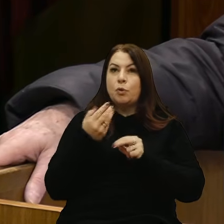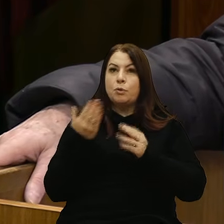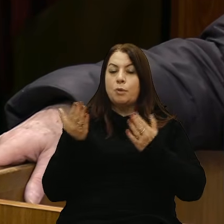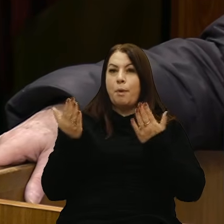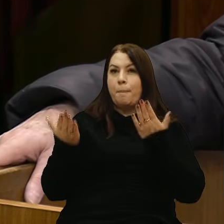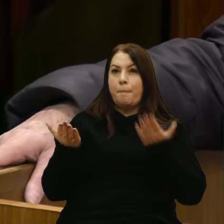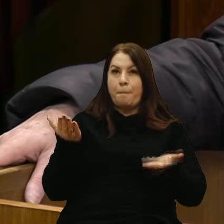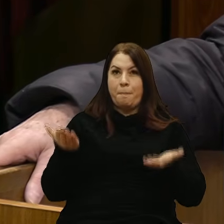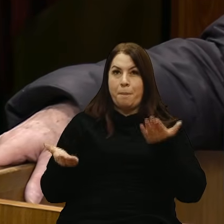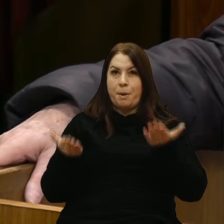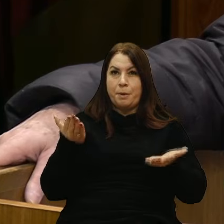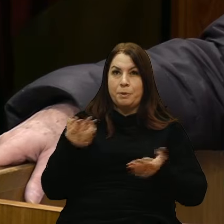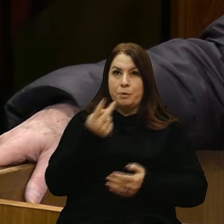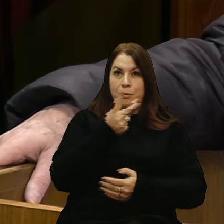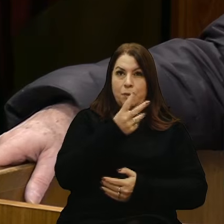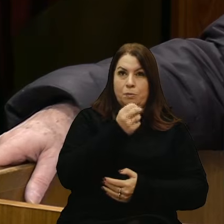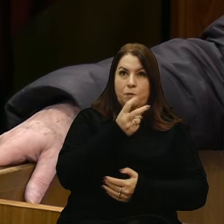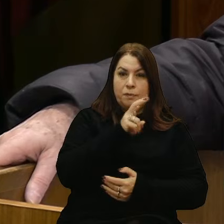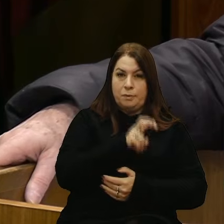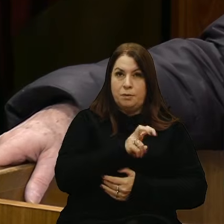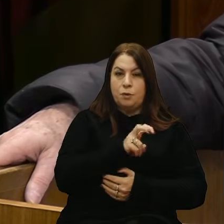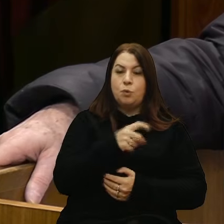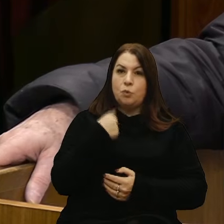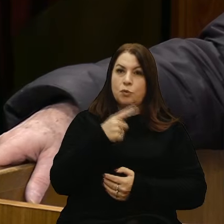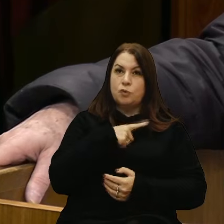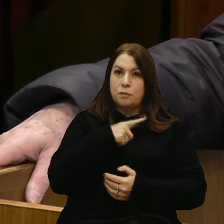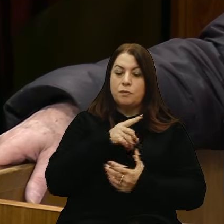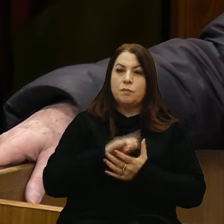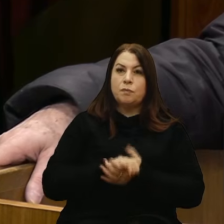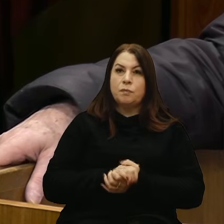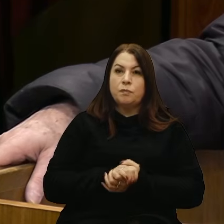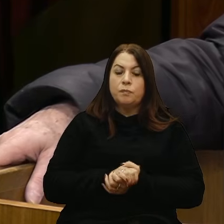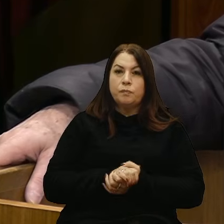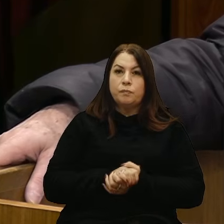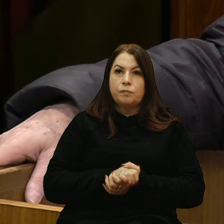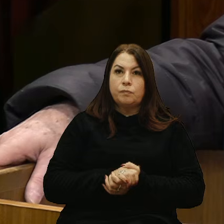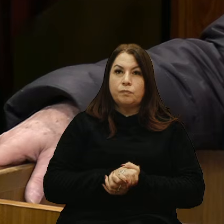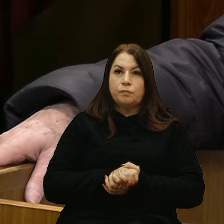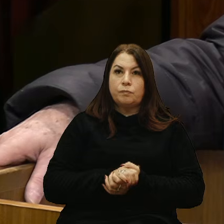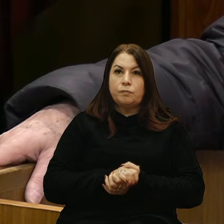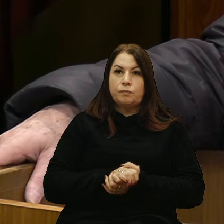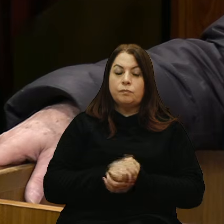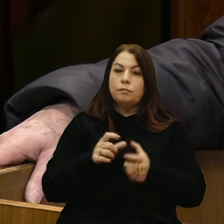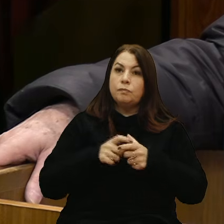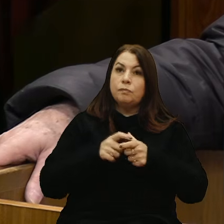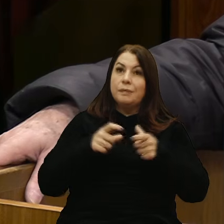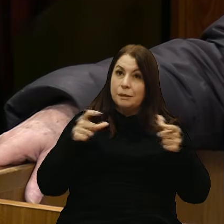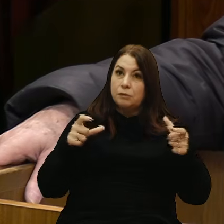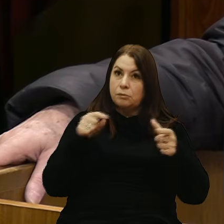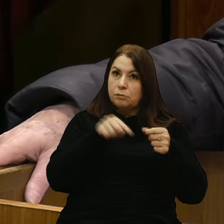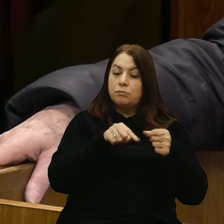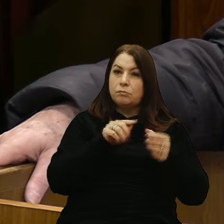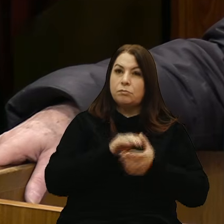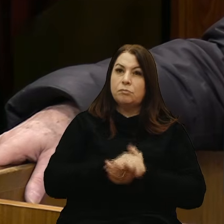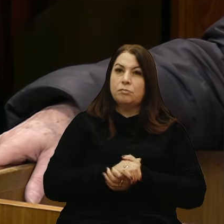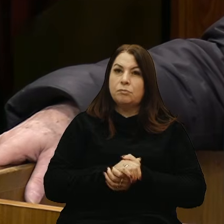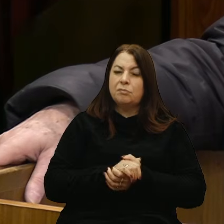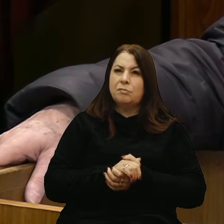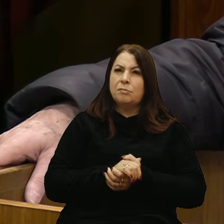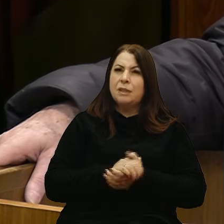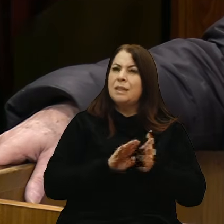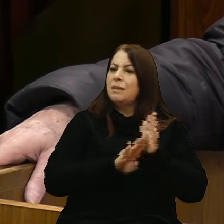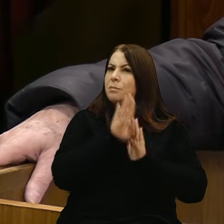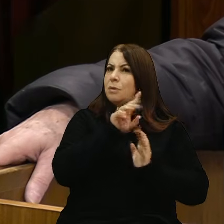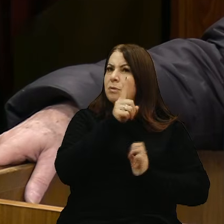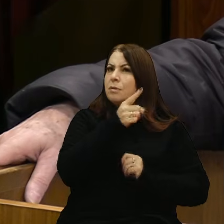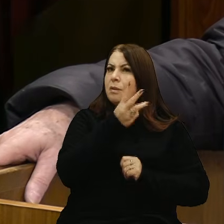do 2025, nós tivemos um crescimento em 13 e pouco por